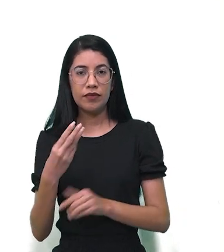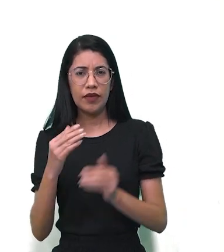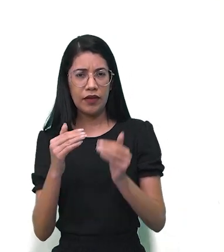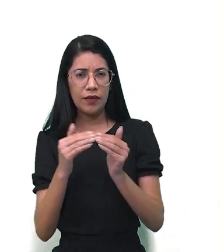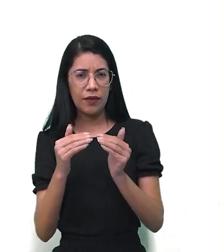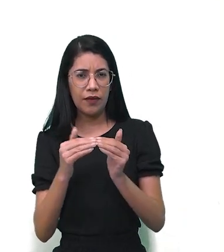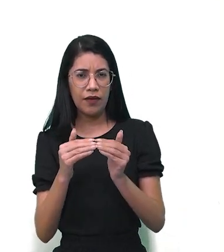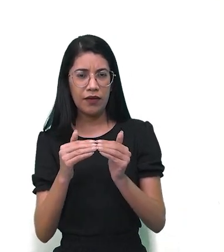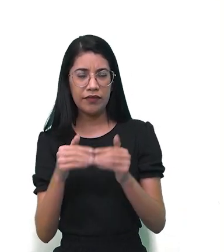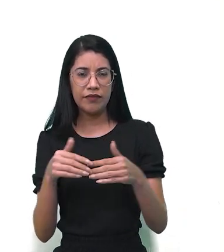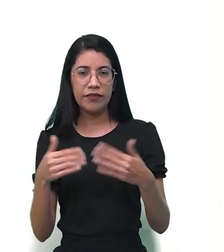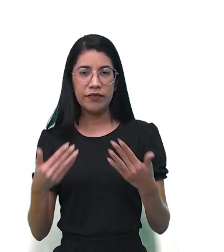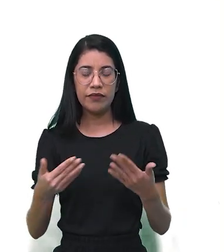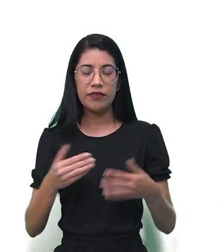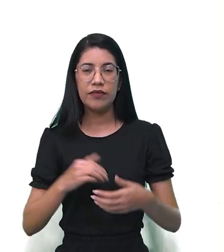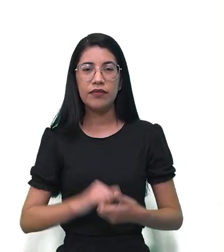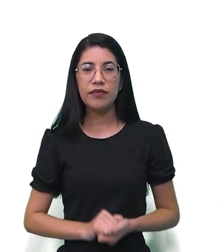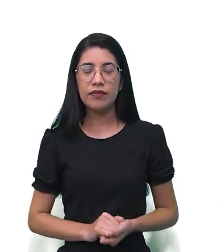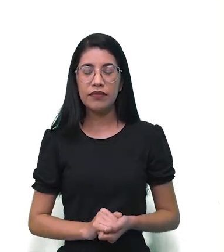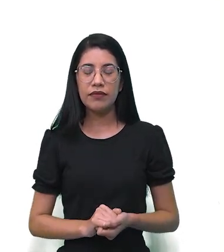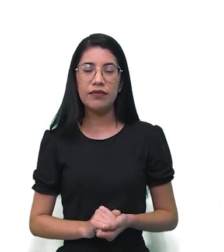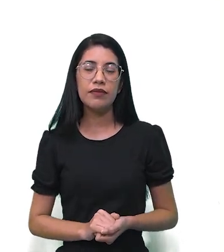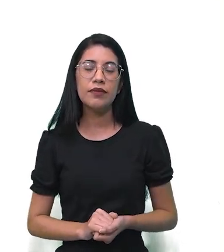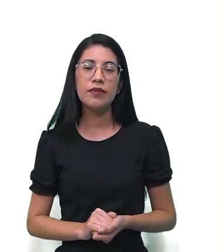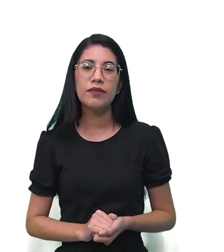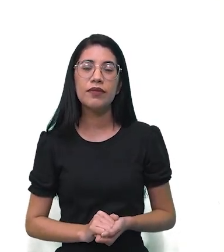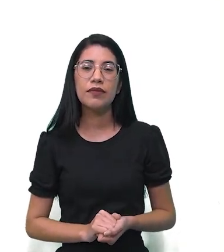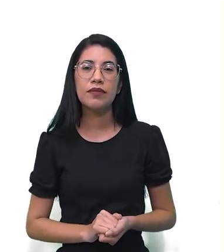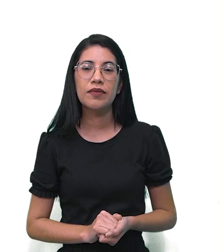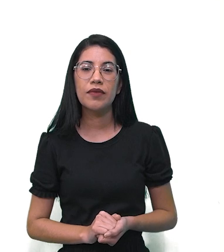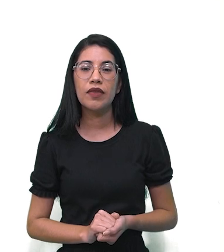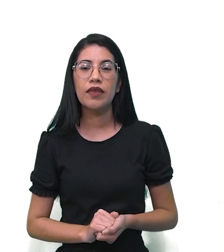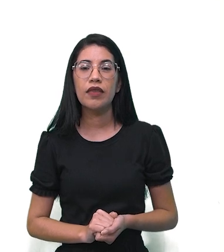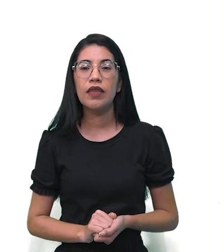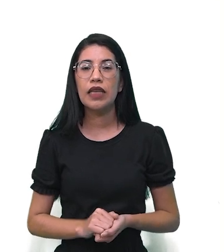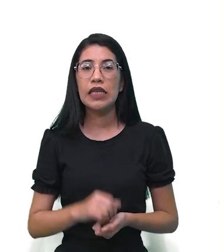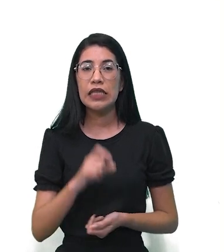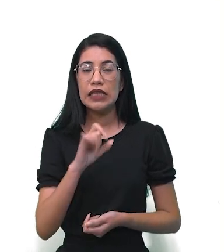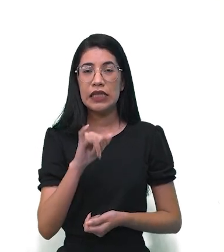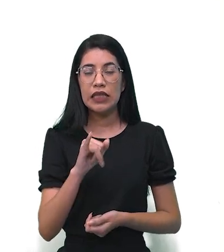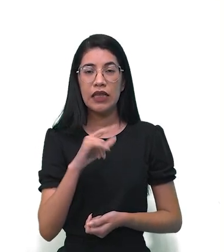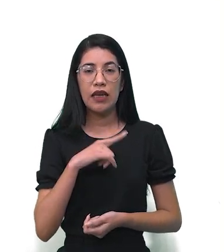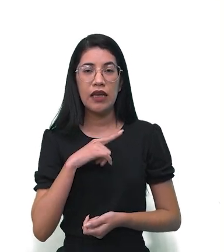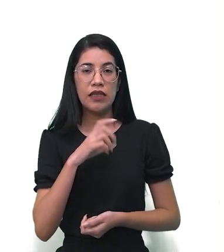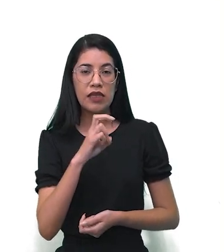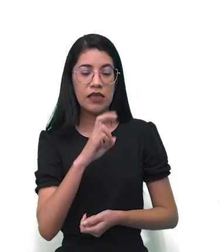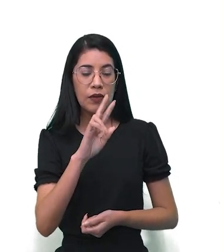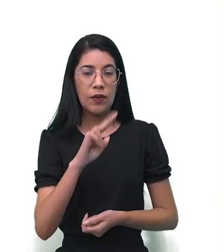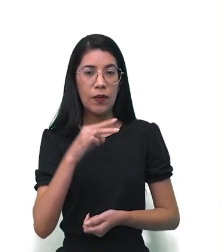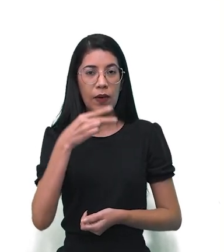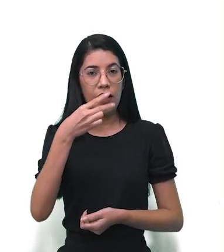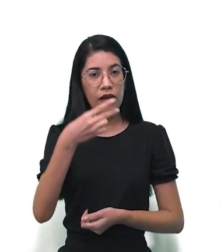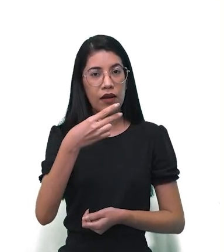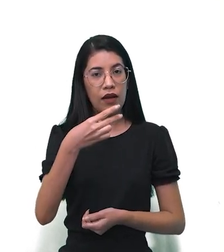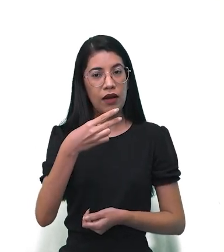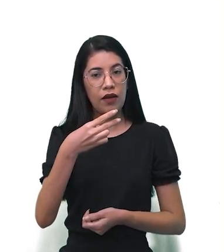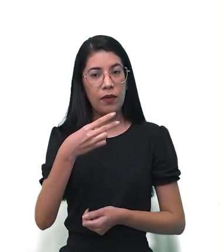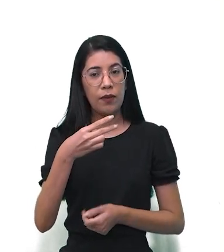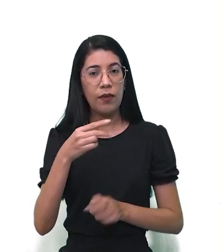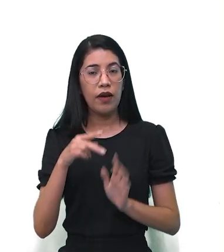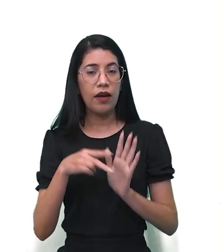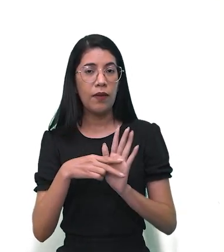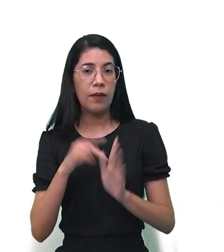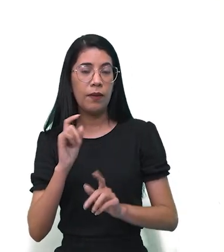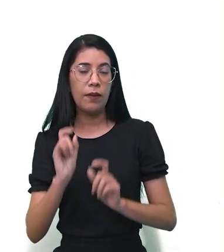comigo? Por quê? Porque quando eu tenho 5 elevado ao quadrado, 5 elevado ao